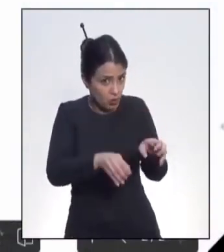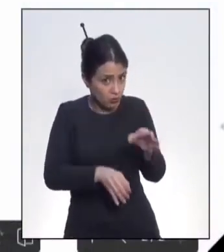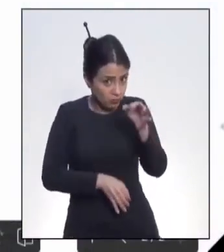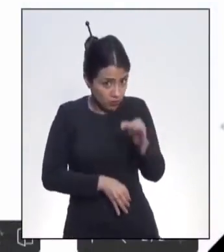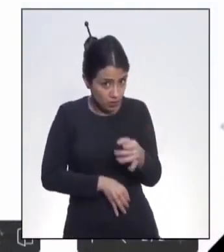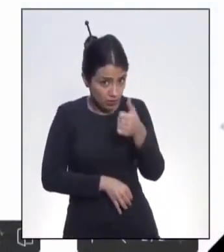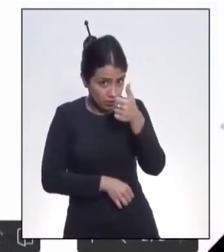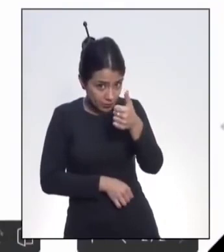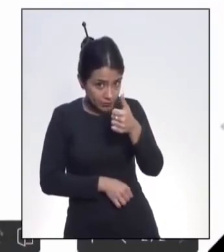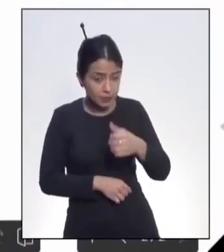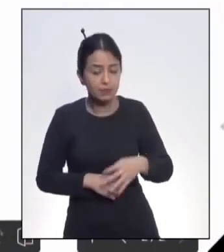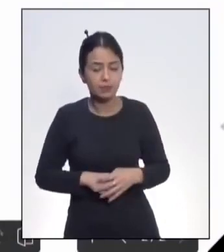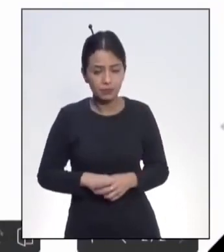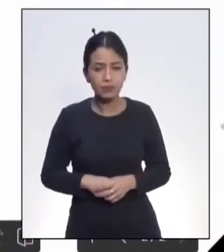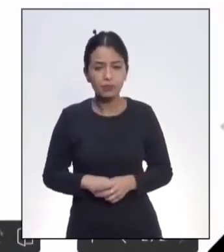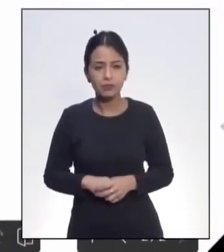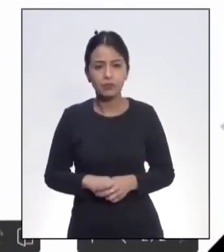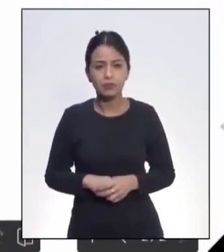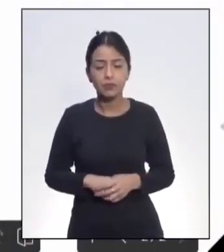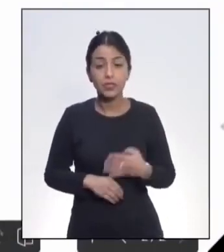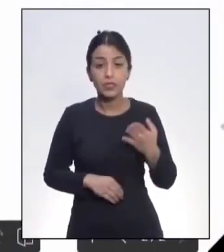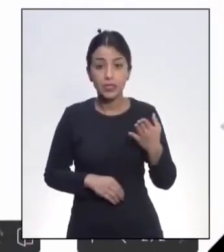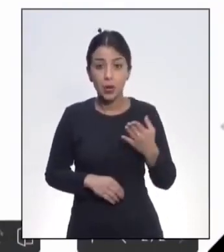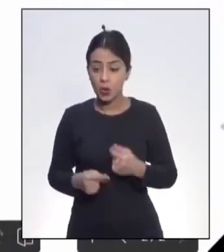como a gente tem